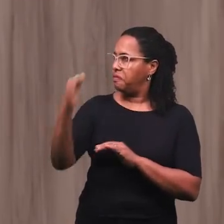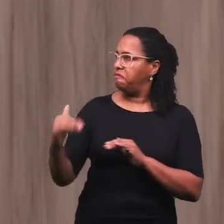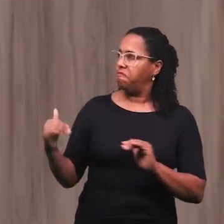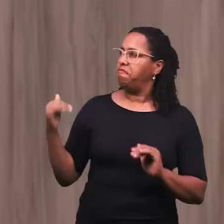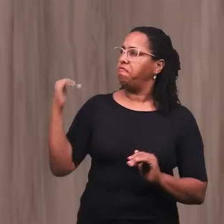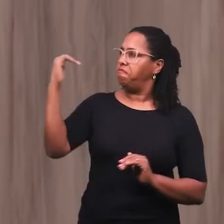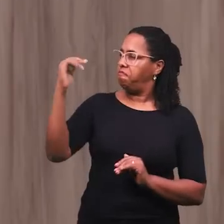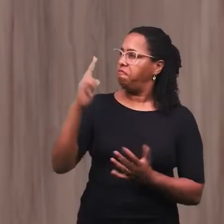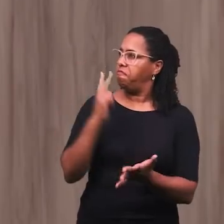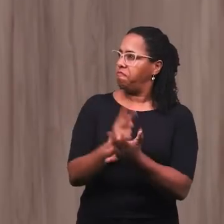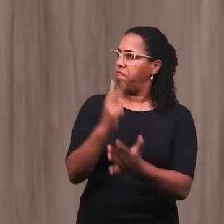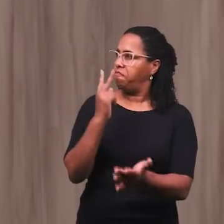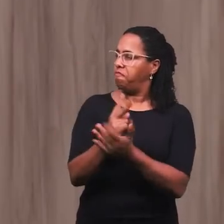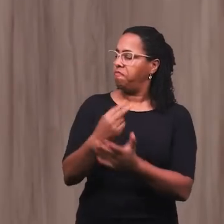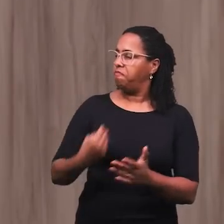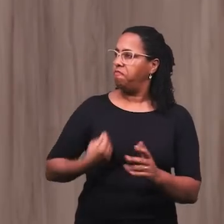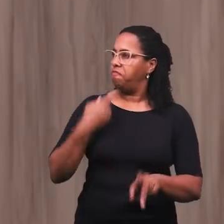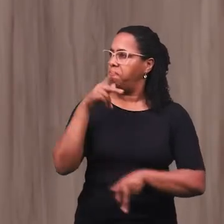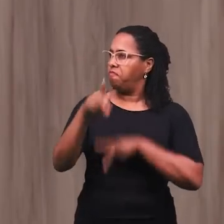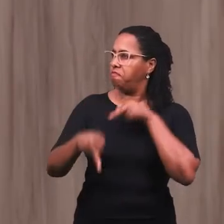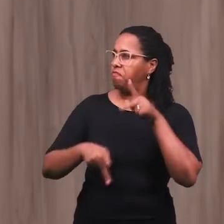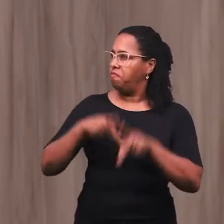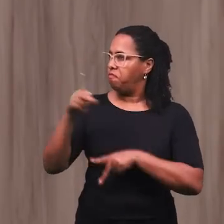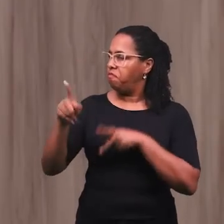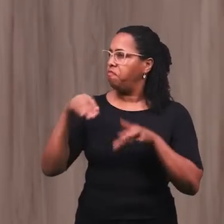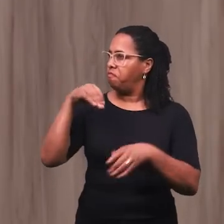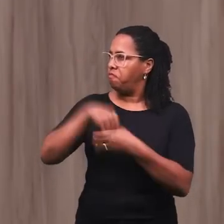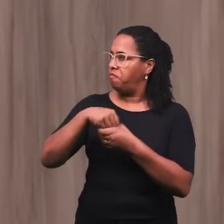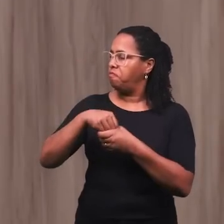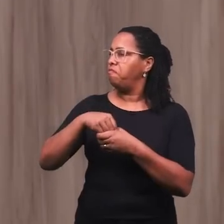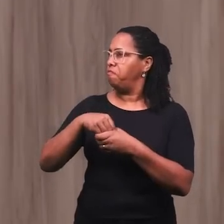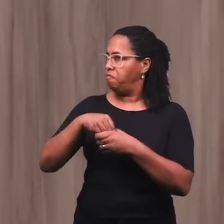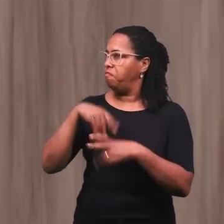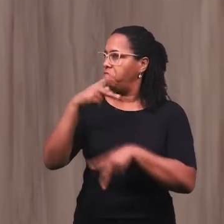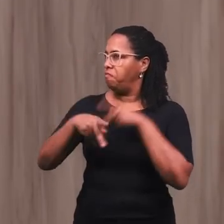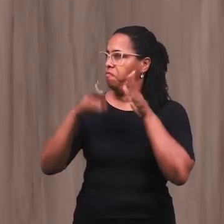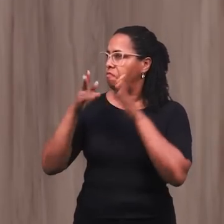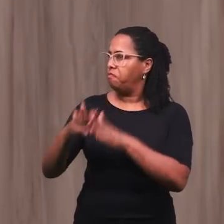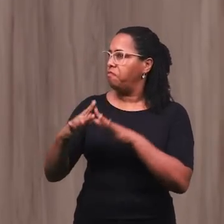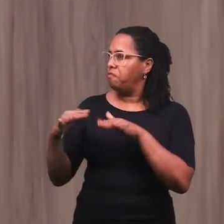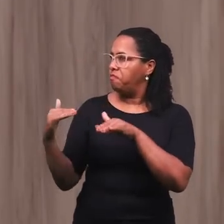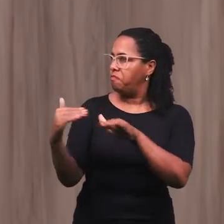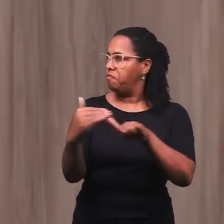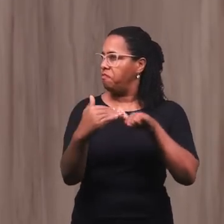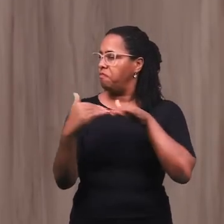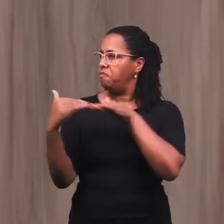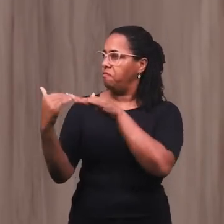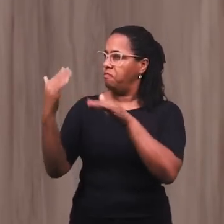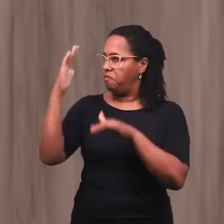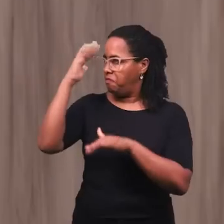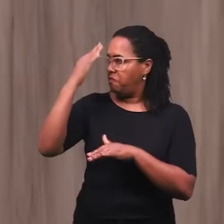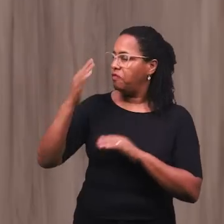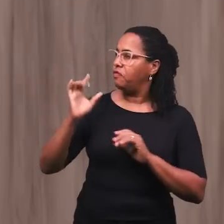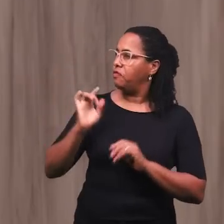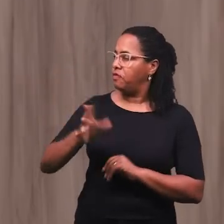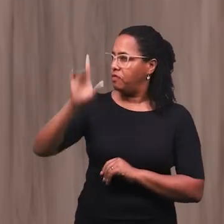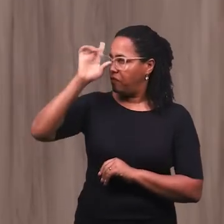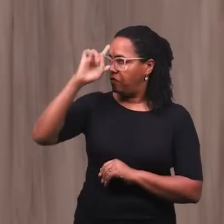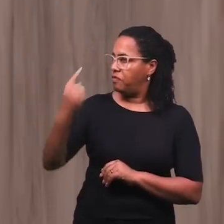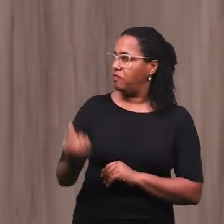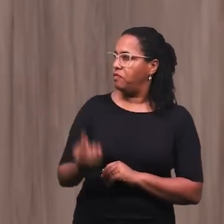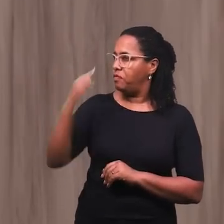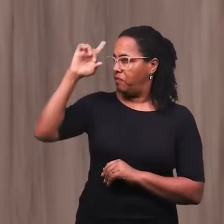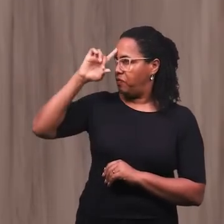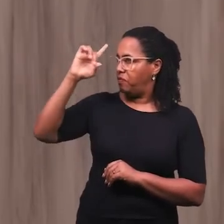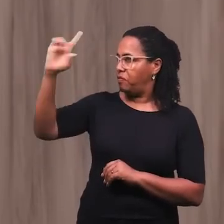vontade do Senhor prevaleça na vida do teu povo, no meio da tua igreja, e que assim todos possam ver que